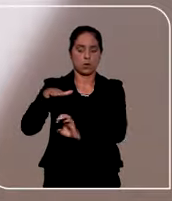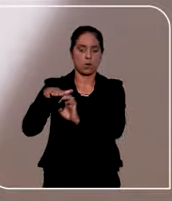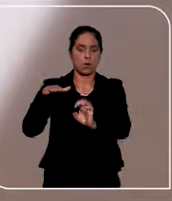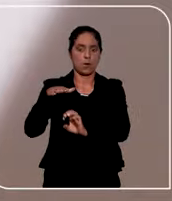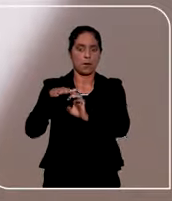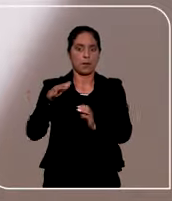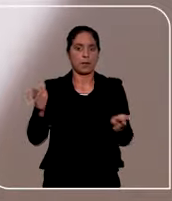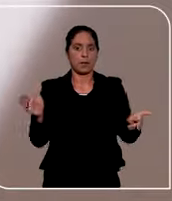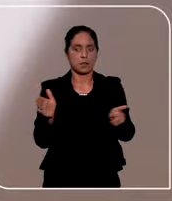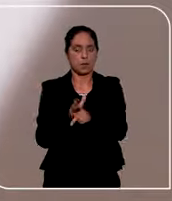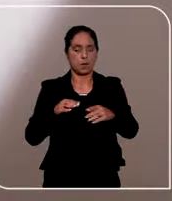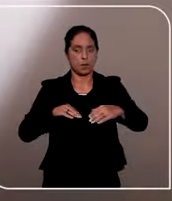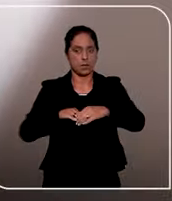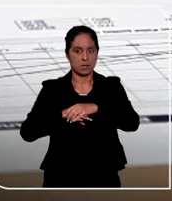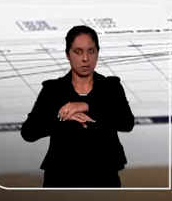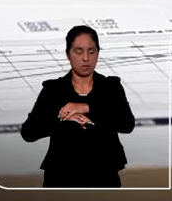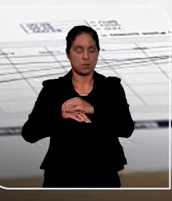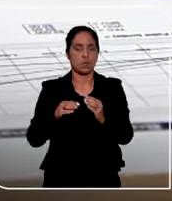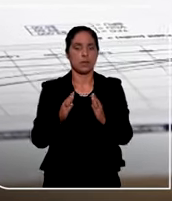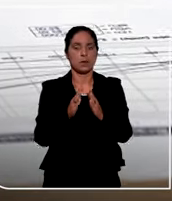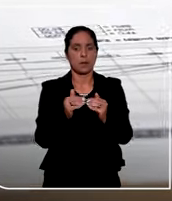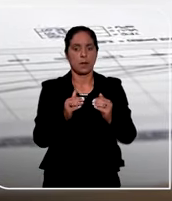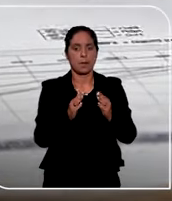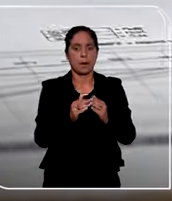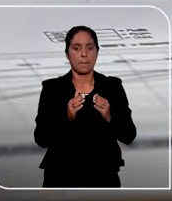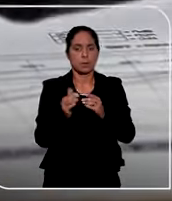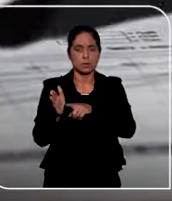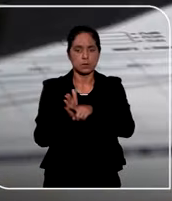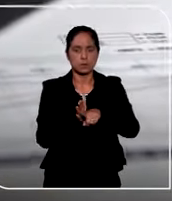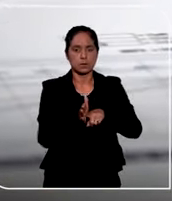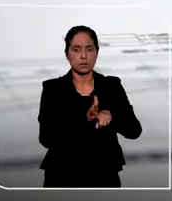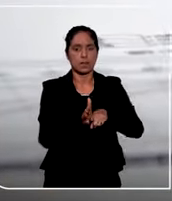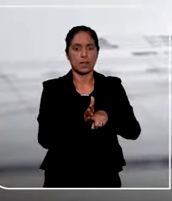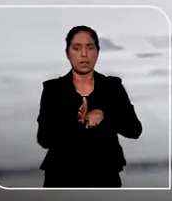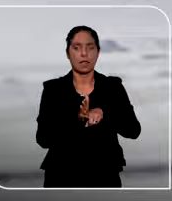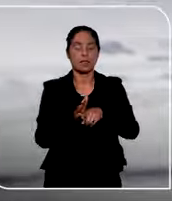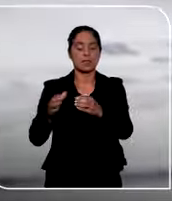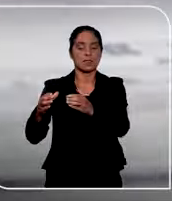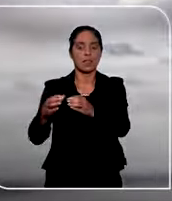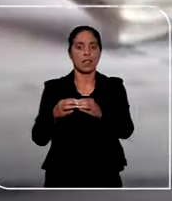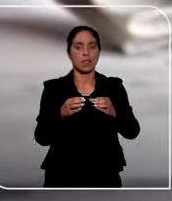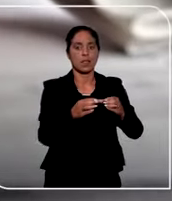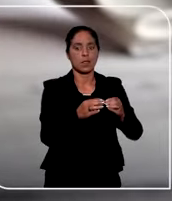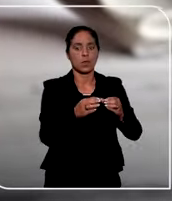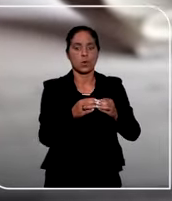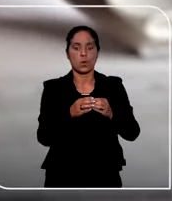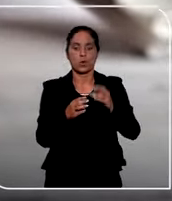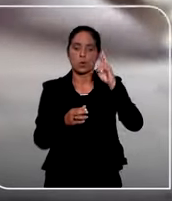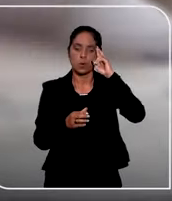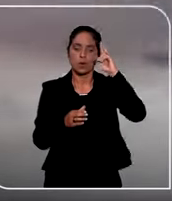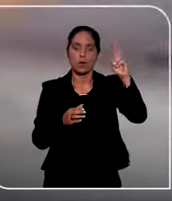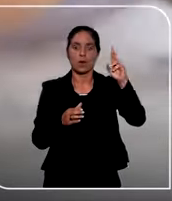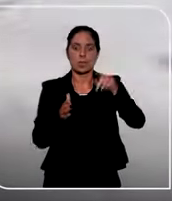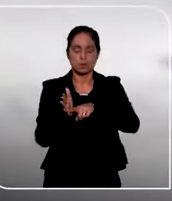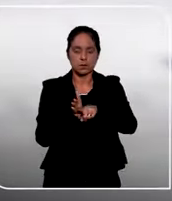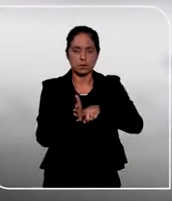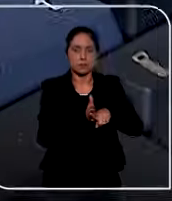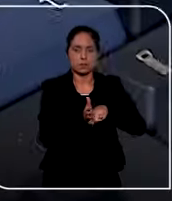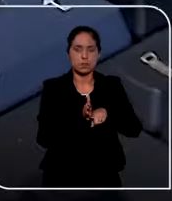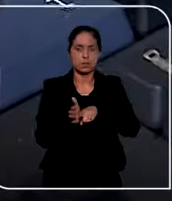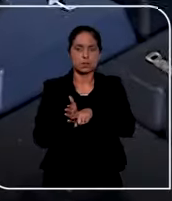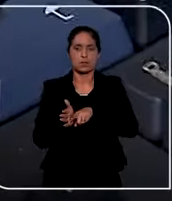indústria de calçados e pediu para consultar a situação da empresa na central Nacional de indisponibilidade de